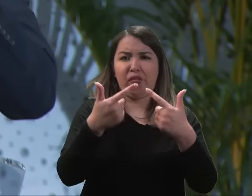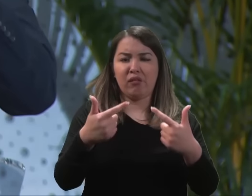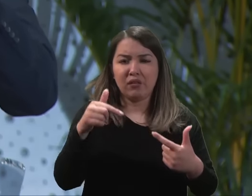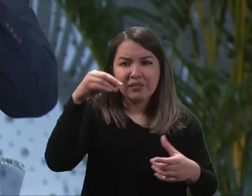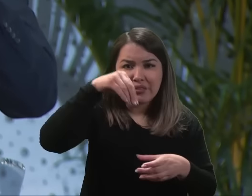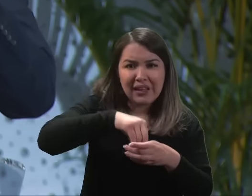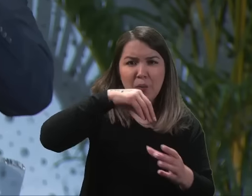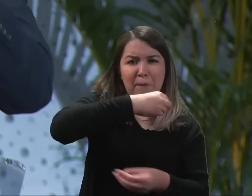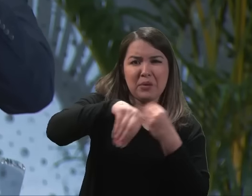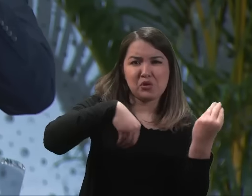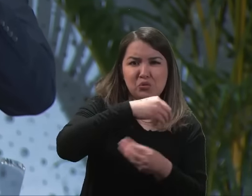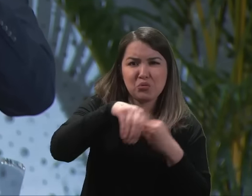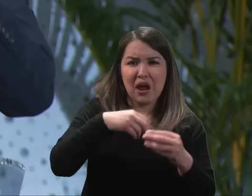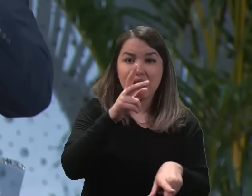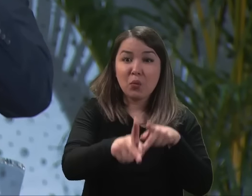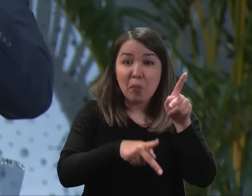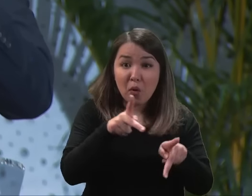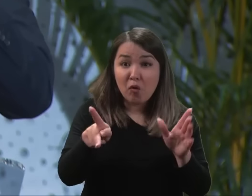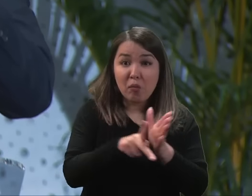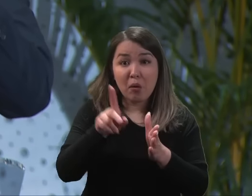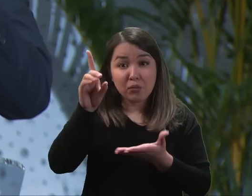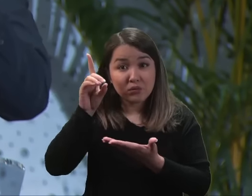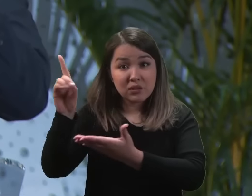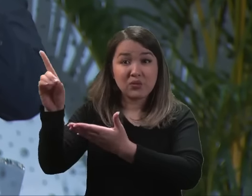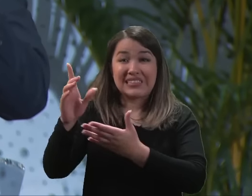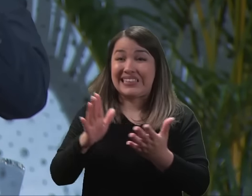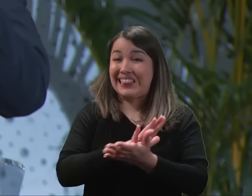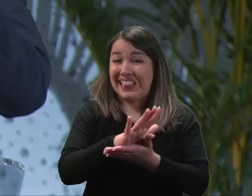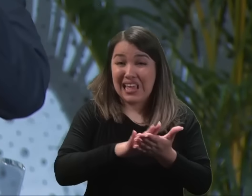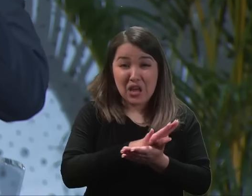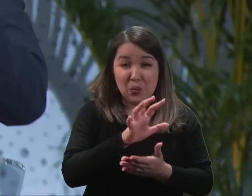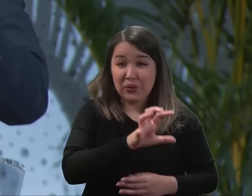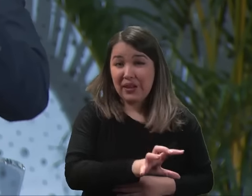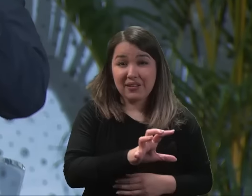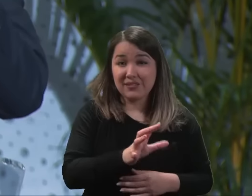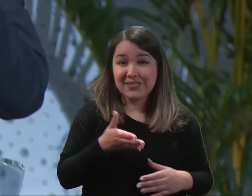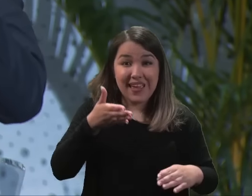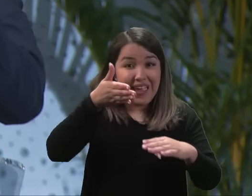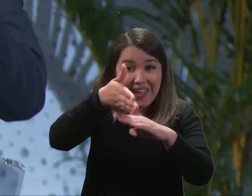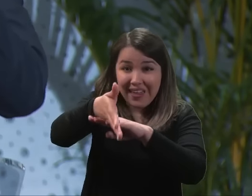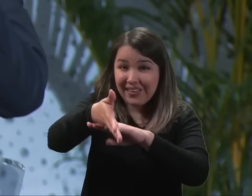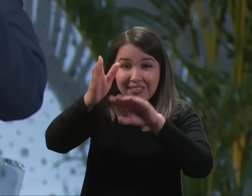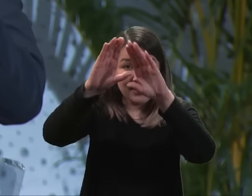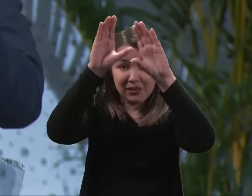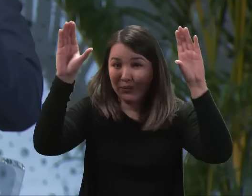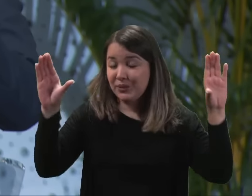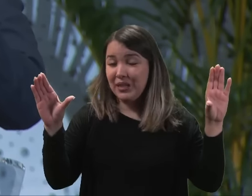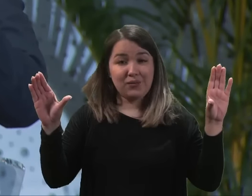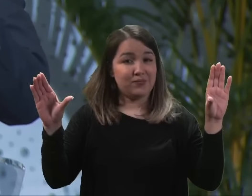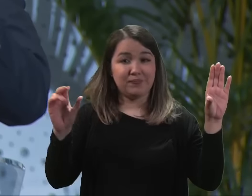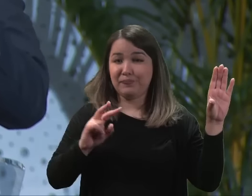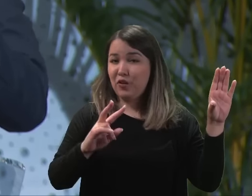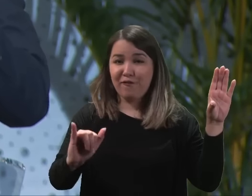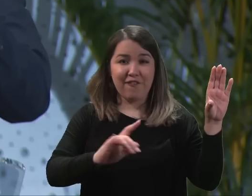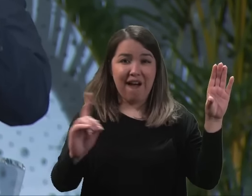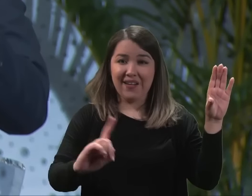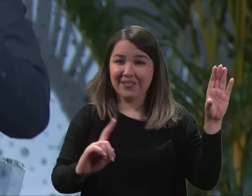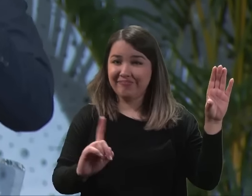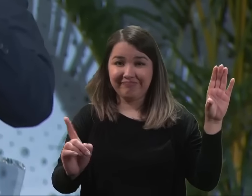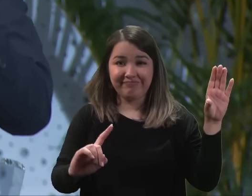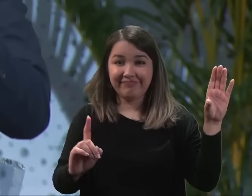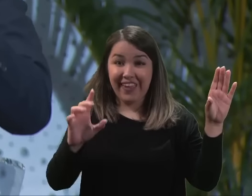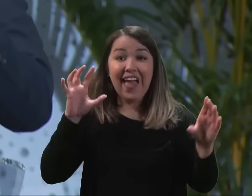misturados entre o povo do senhor nenhum nenhum deles entrará na terra prometida assim